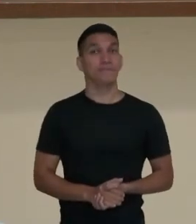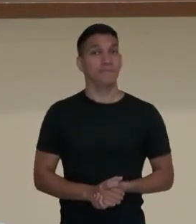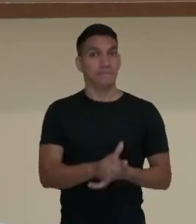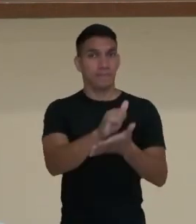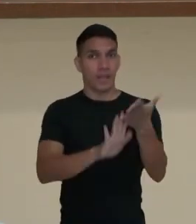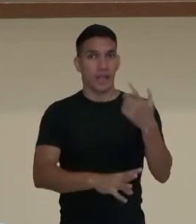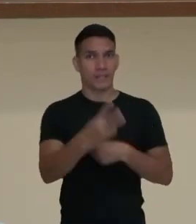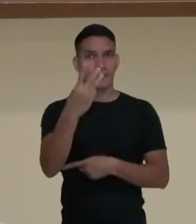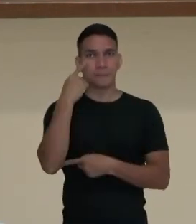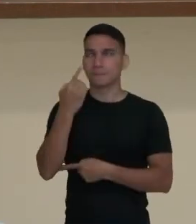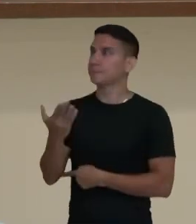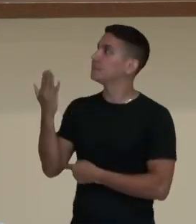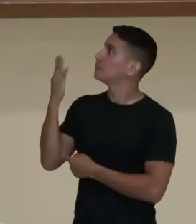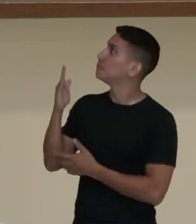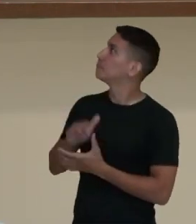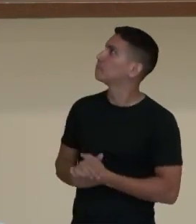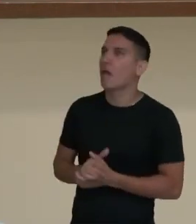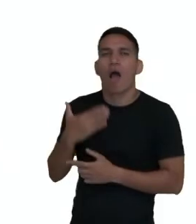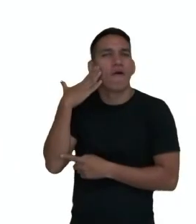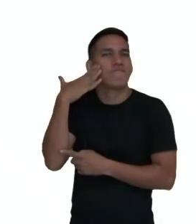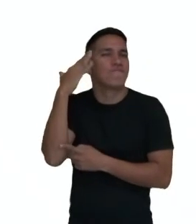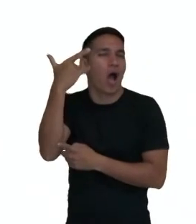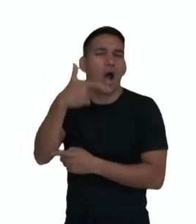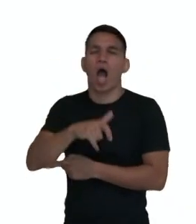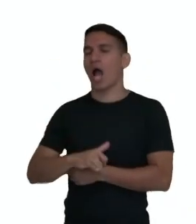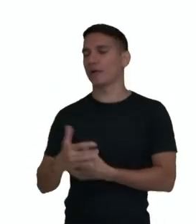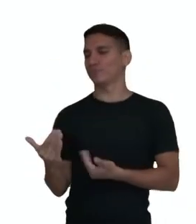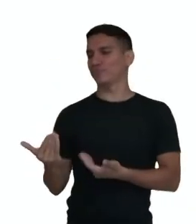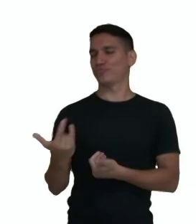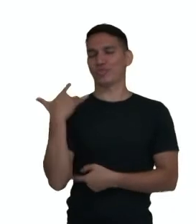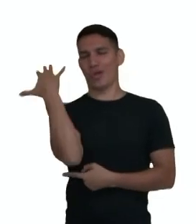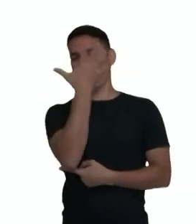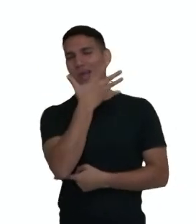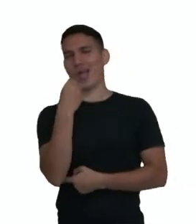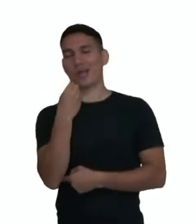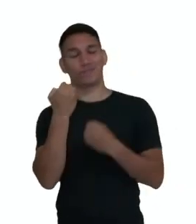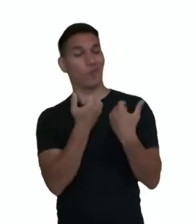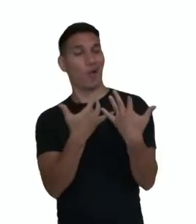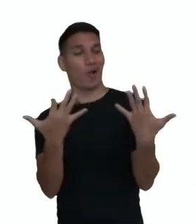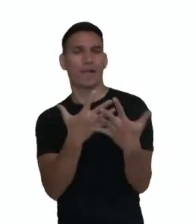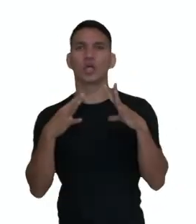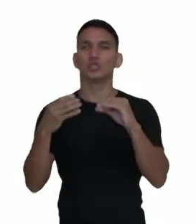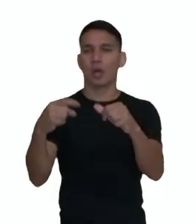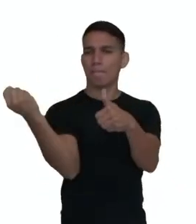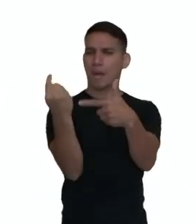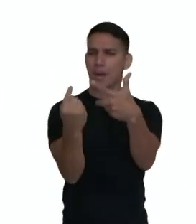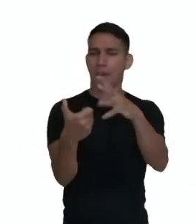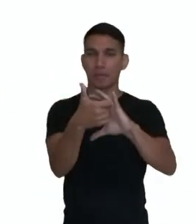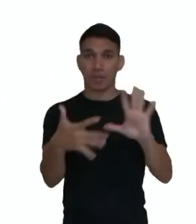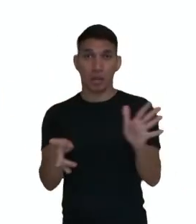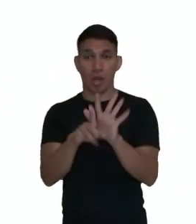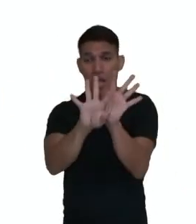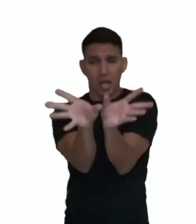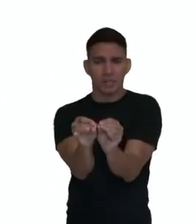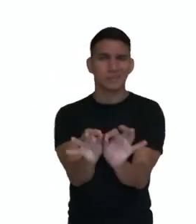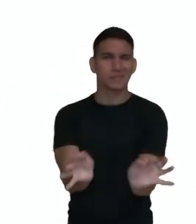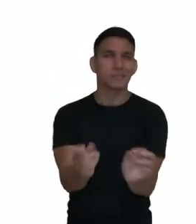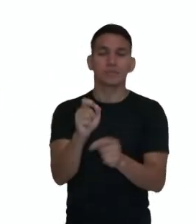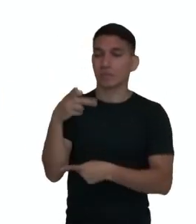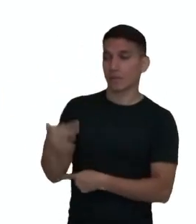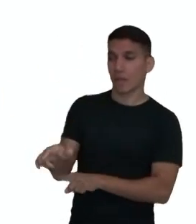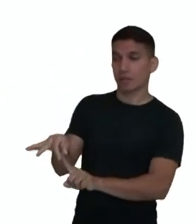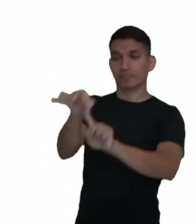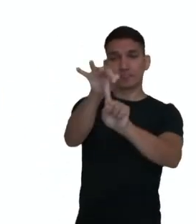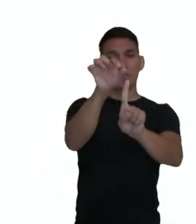Atividade número 3. Famosa, carismática, jovem e bonita. Todas essas características são um resumo muito simplista